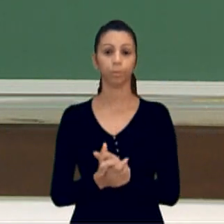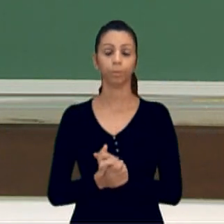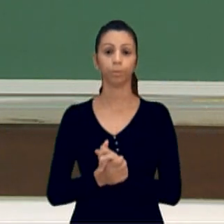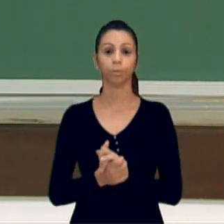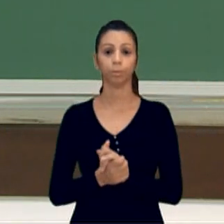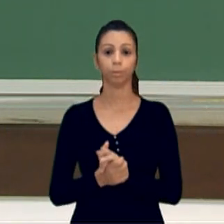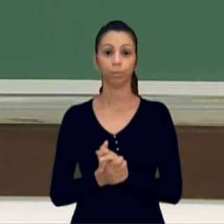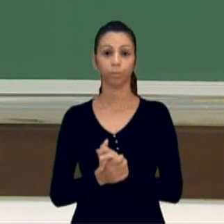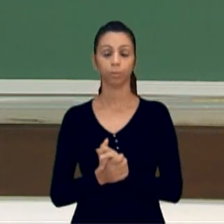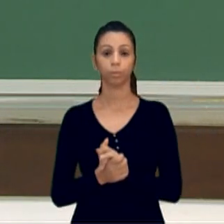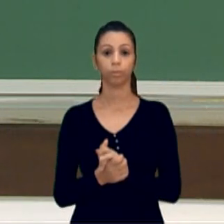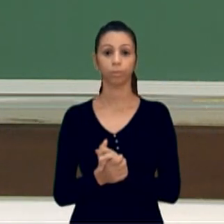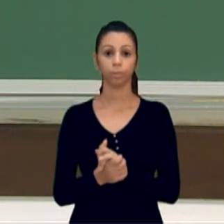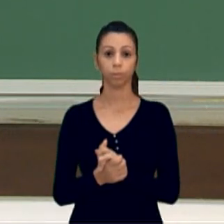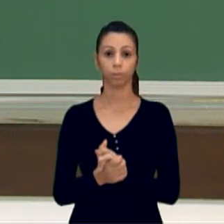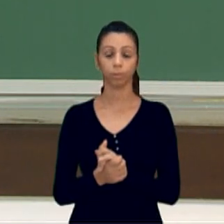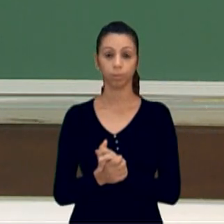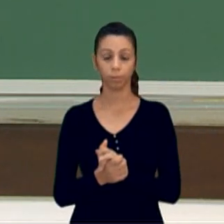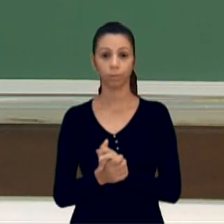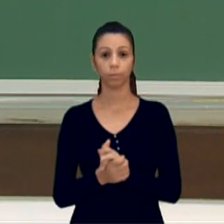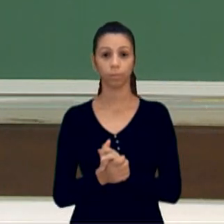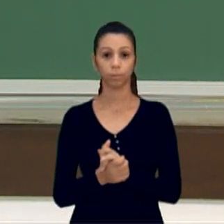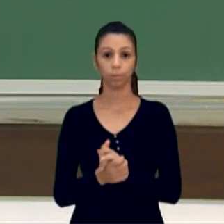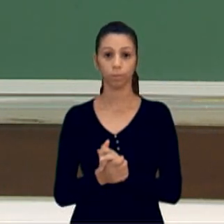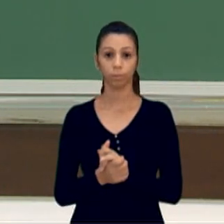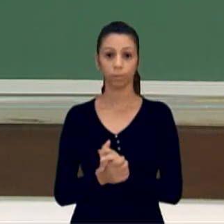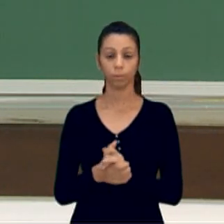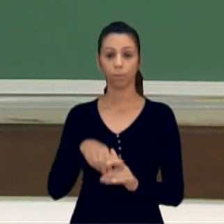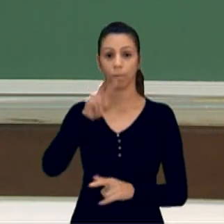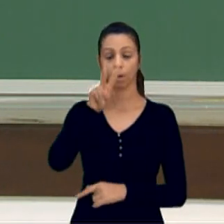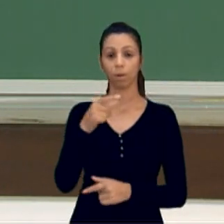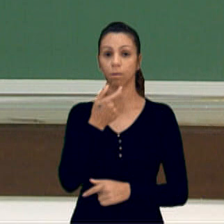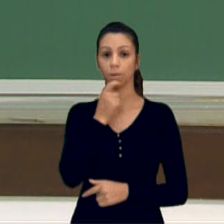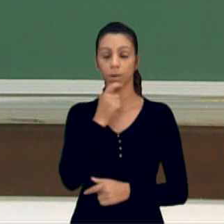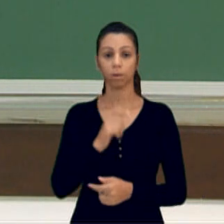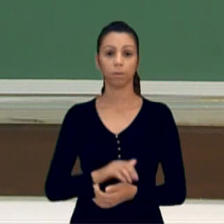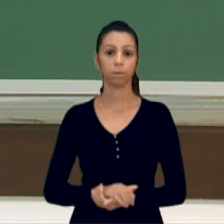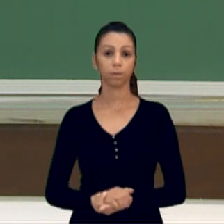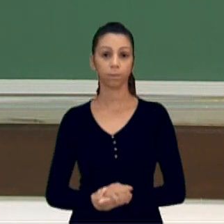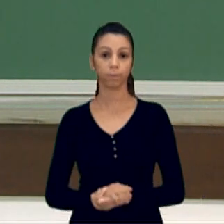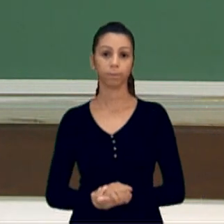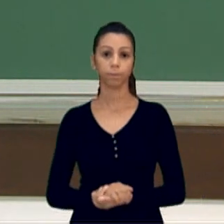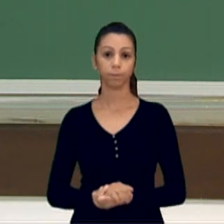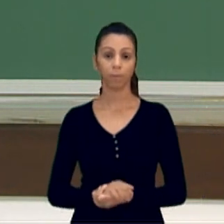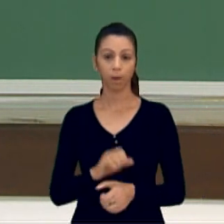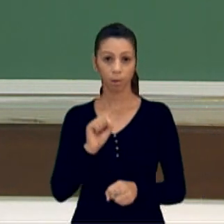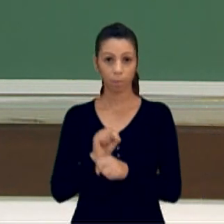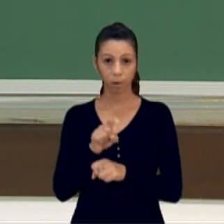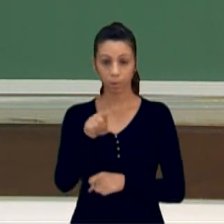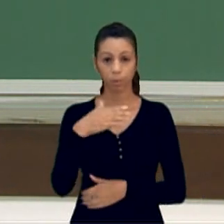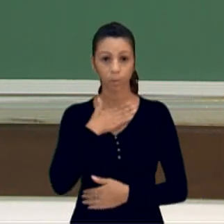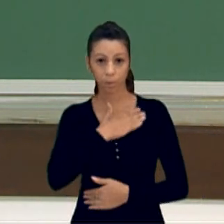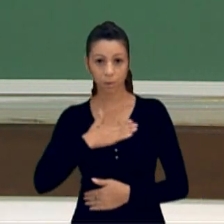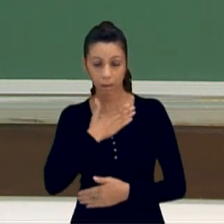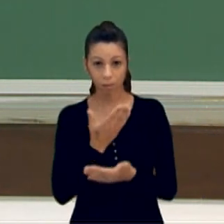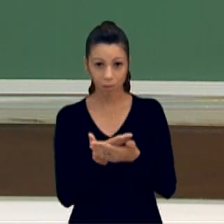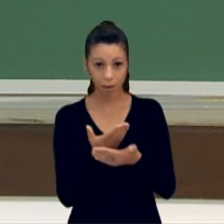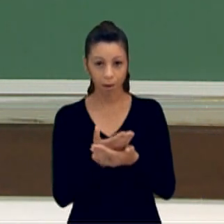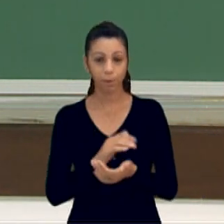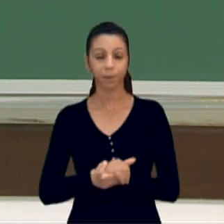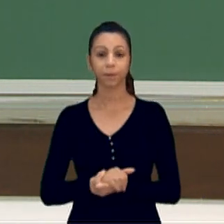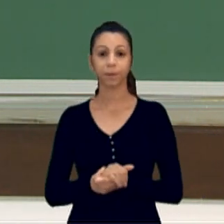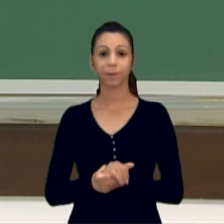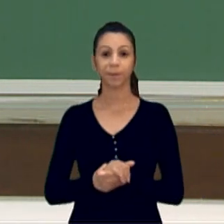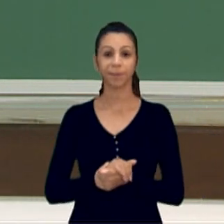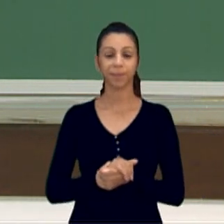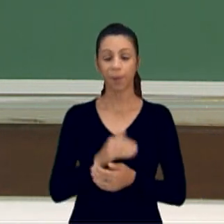modal verbs, relative pronouns and multiverbs. Espero que vocês tenham gostado.